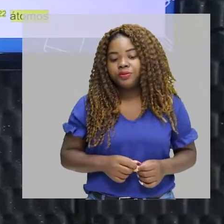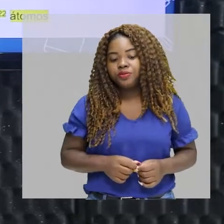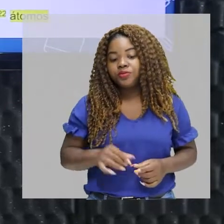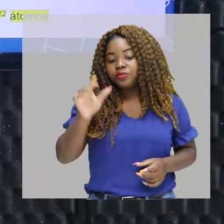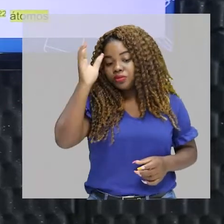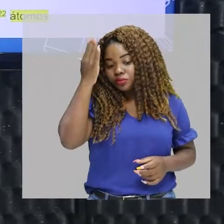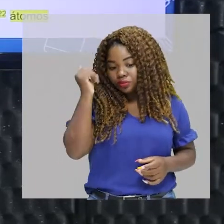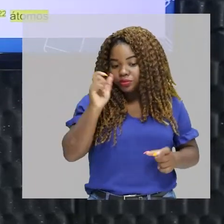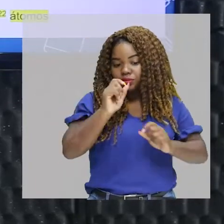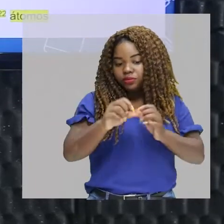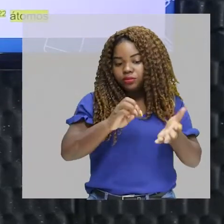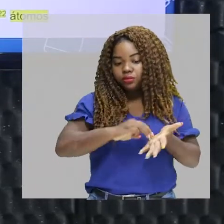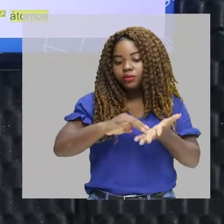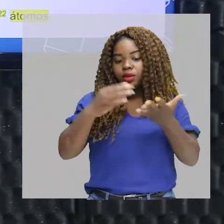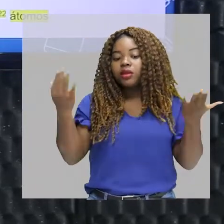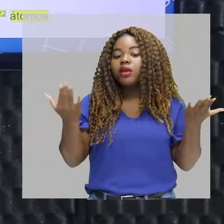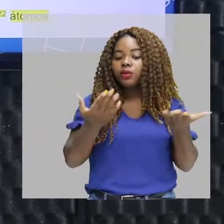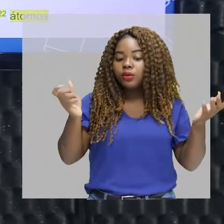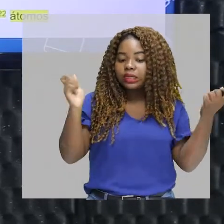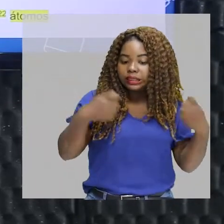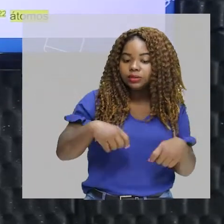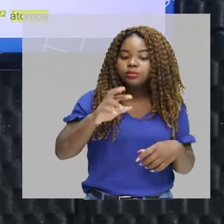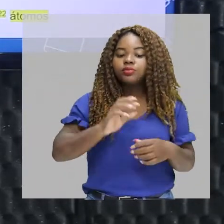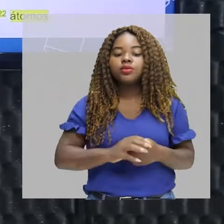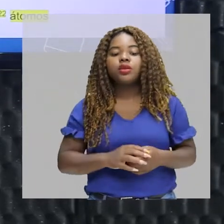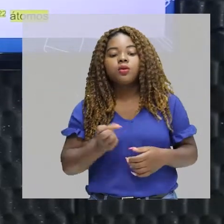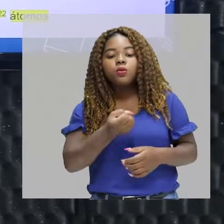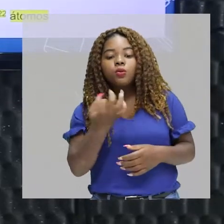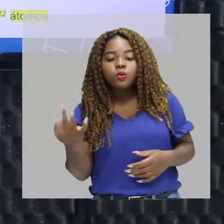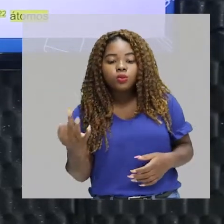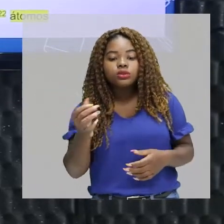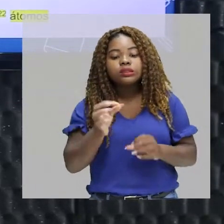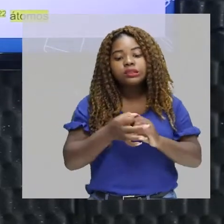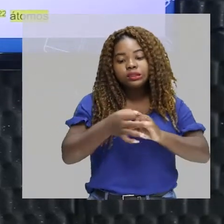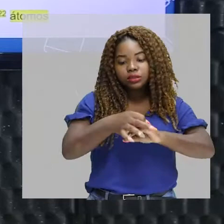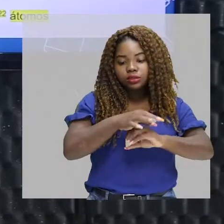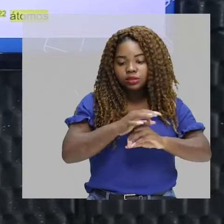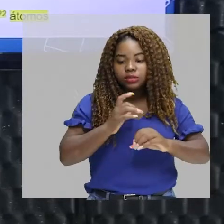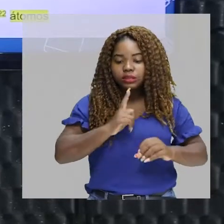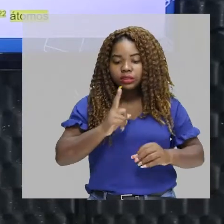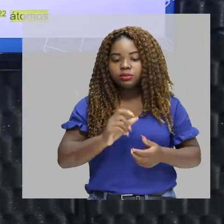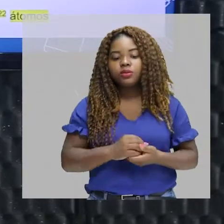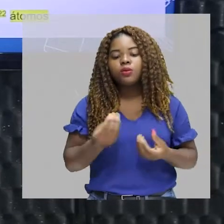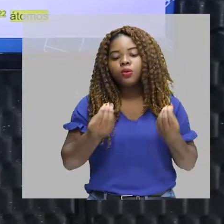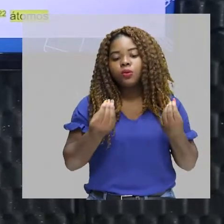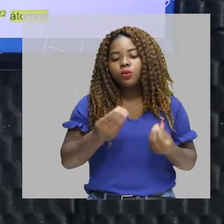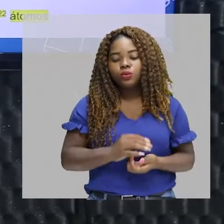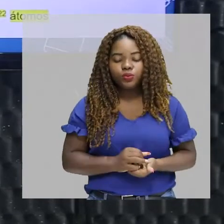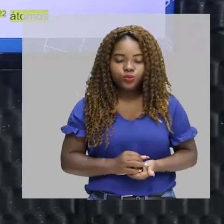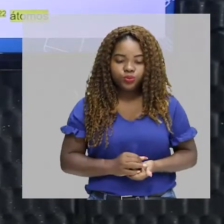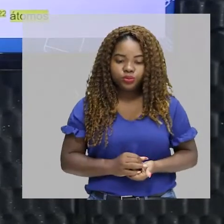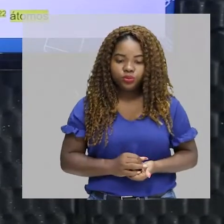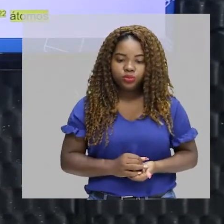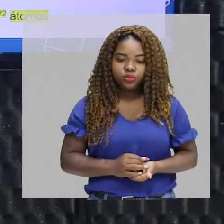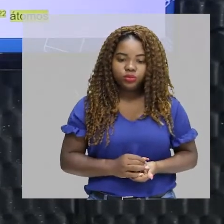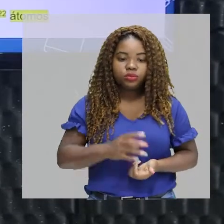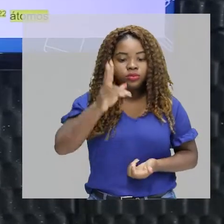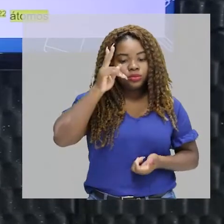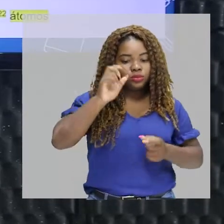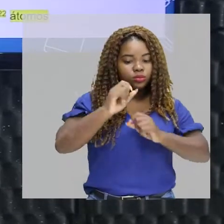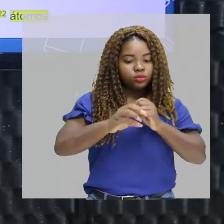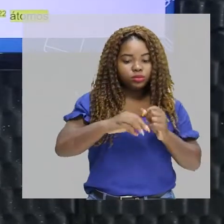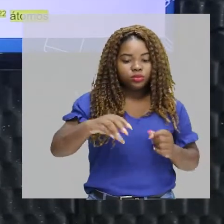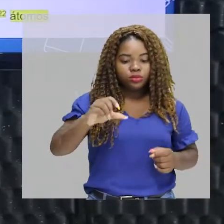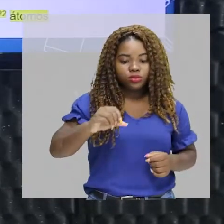massa, agora sim, nós podemos determinar a quantidade de átomos. Como? Lembrando a ideia de